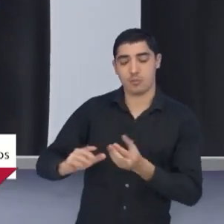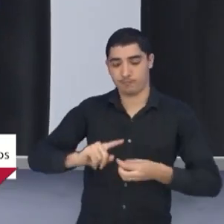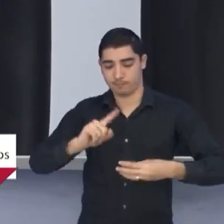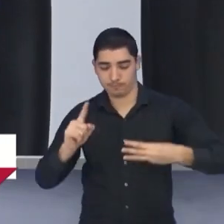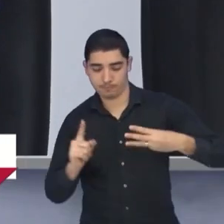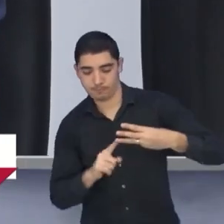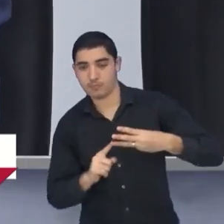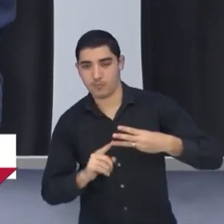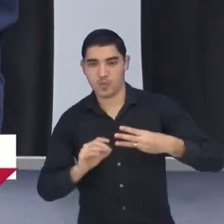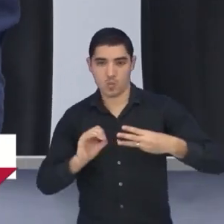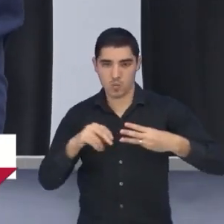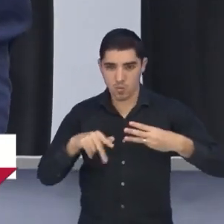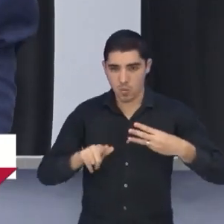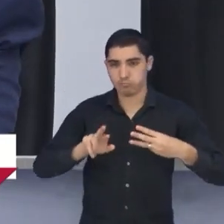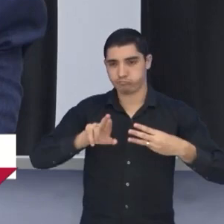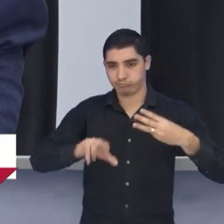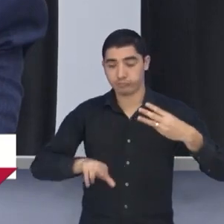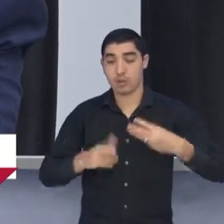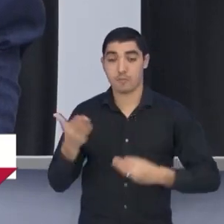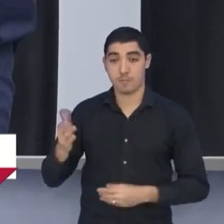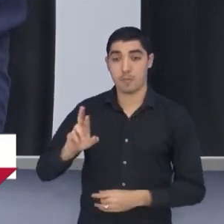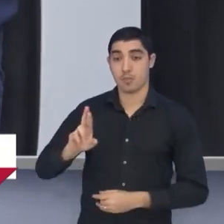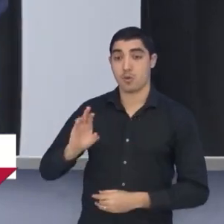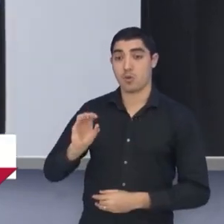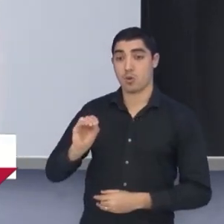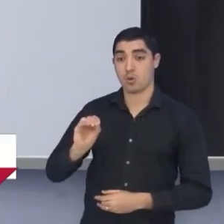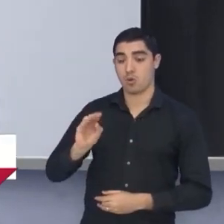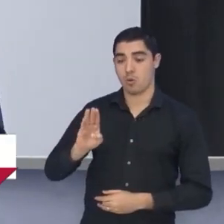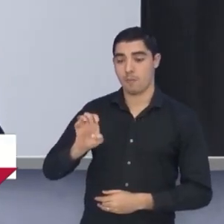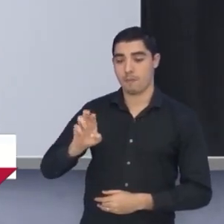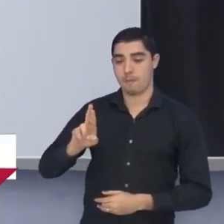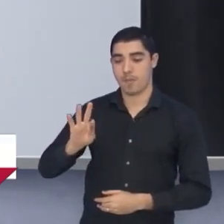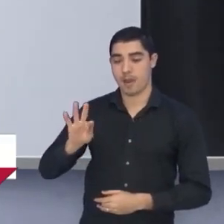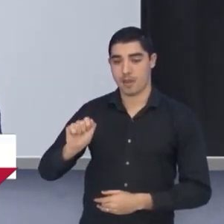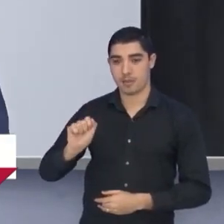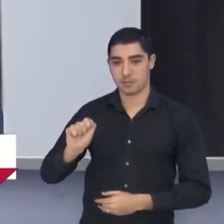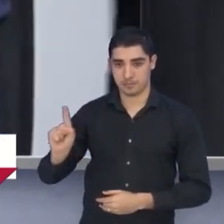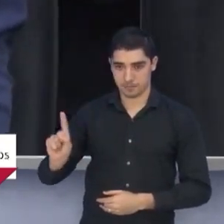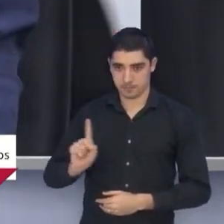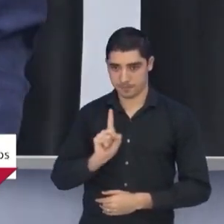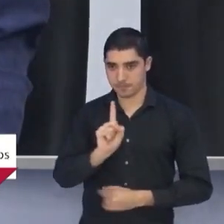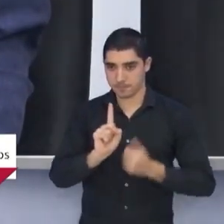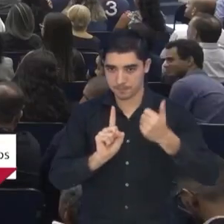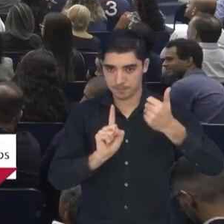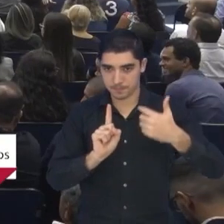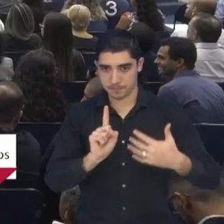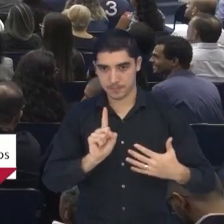Nossa diretora Roberta por favor